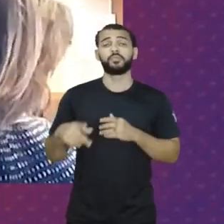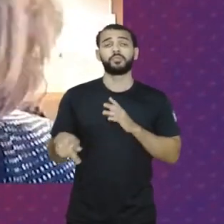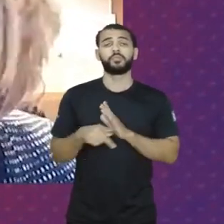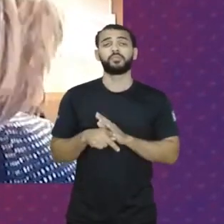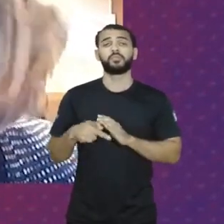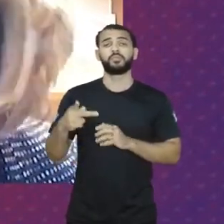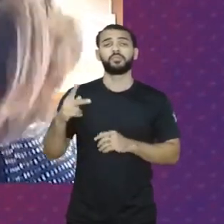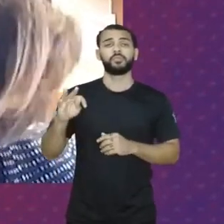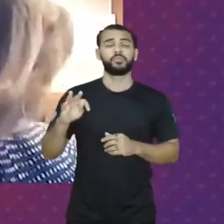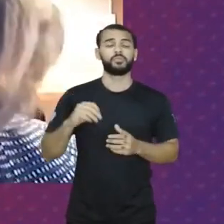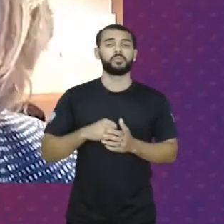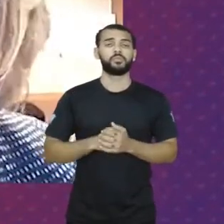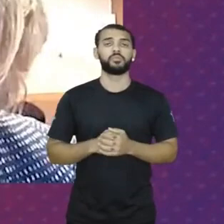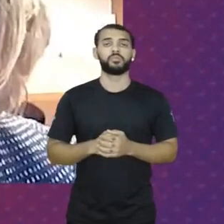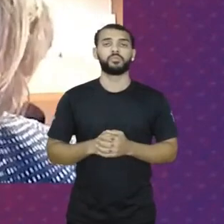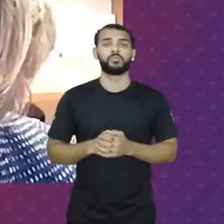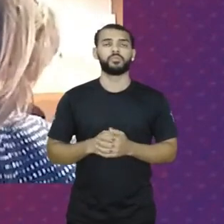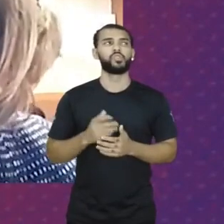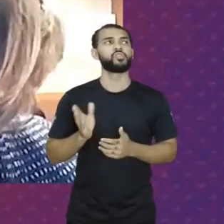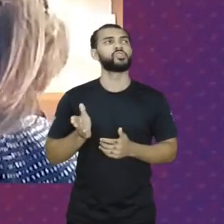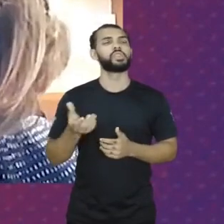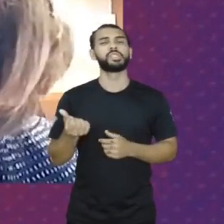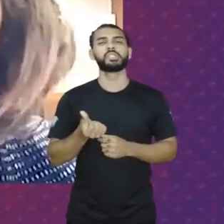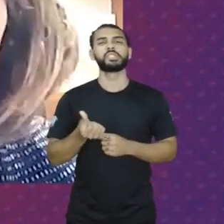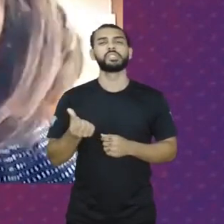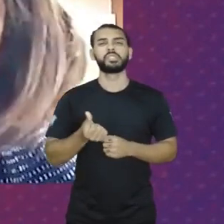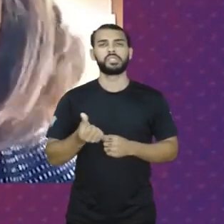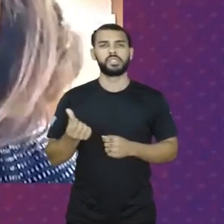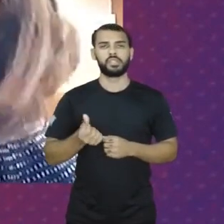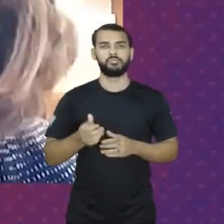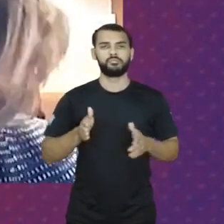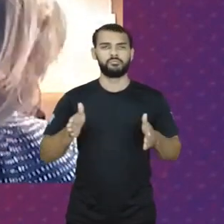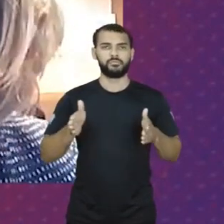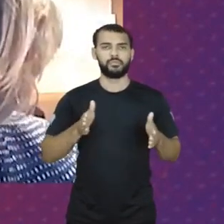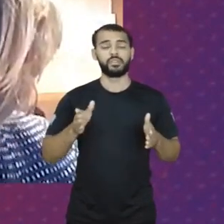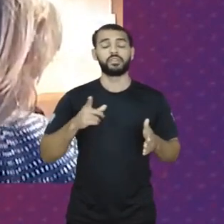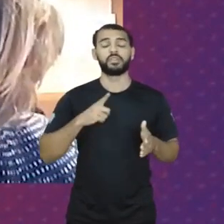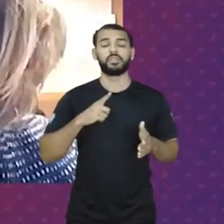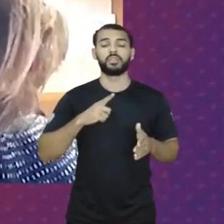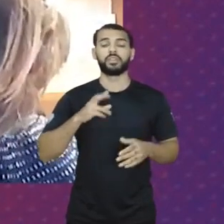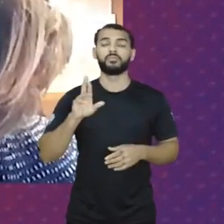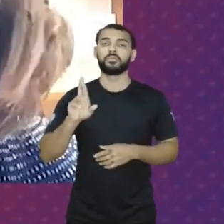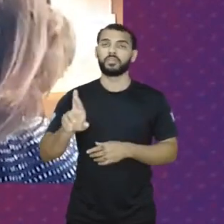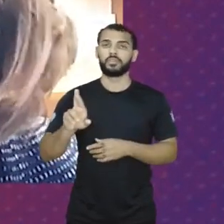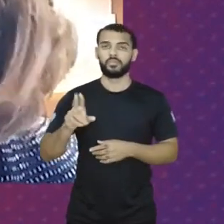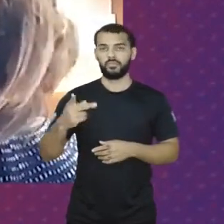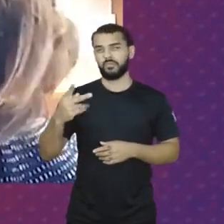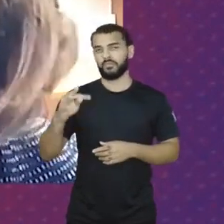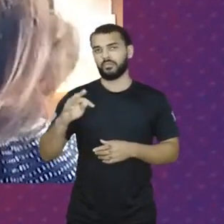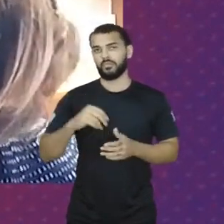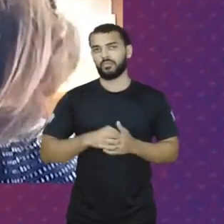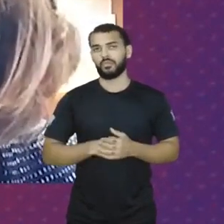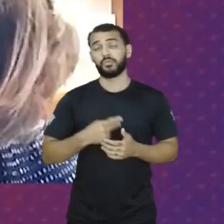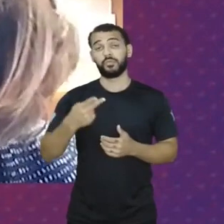me deu agora o 6º mandato, né? Com tudo o que representa o PT. E o PT, quando ele